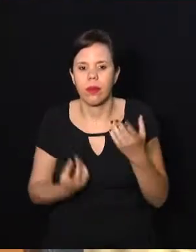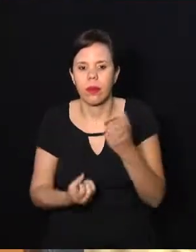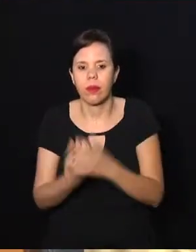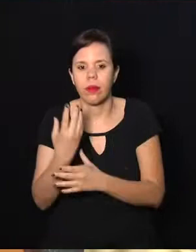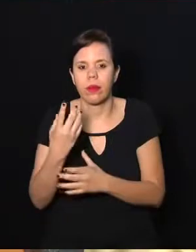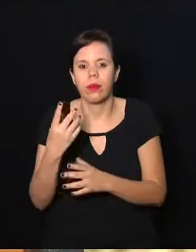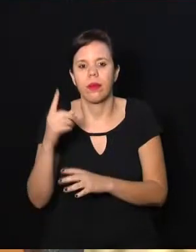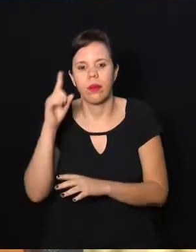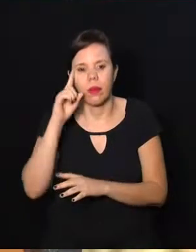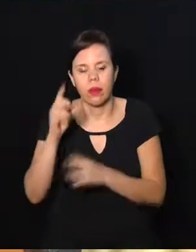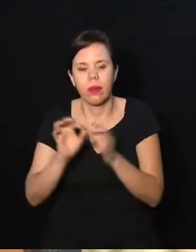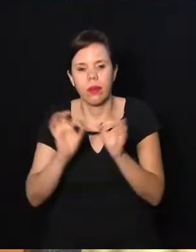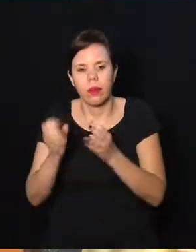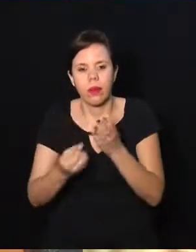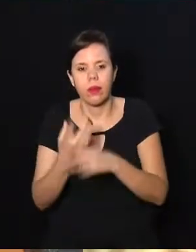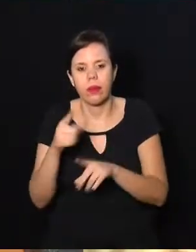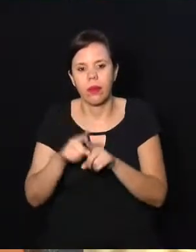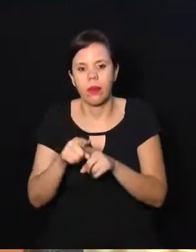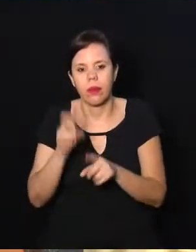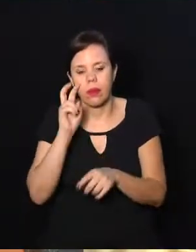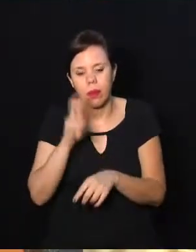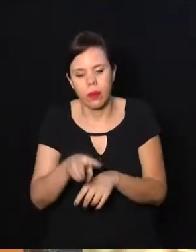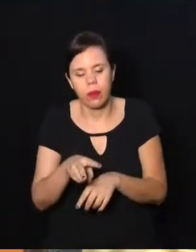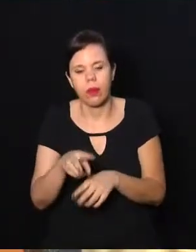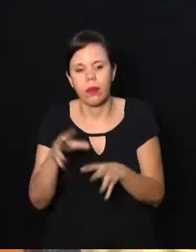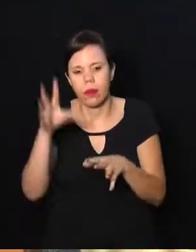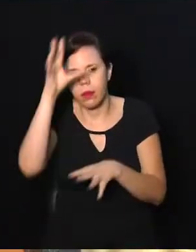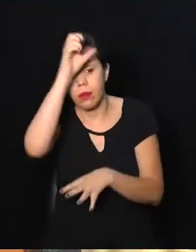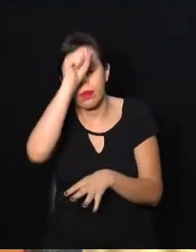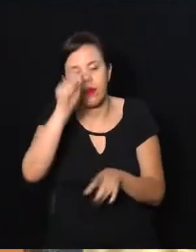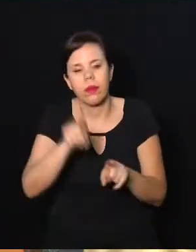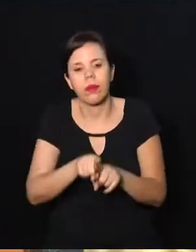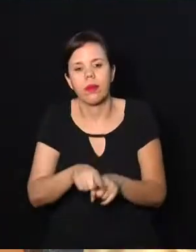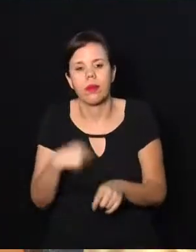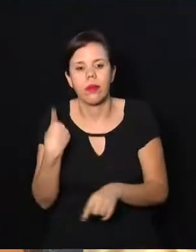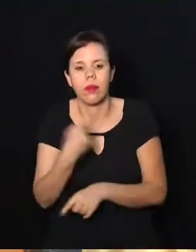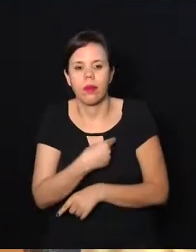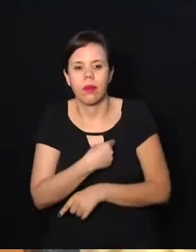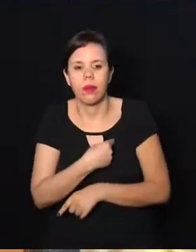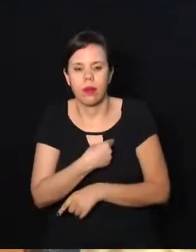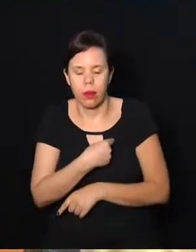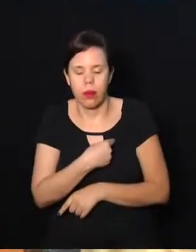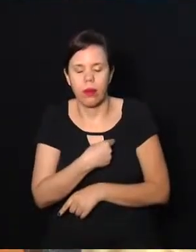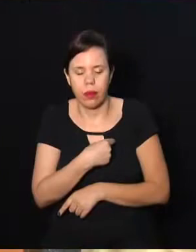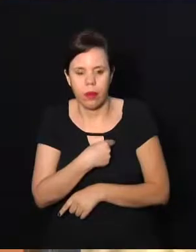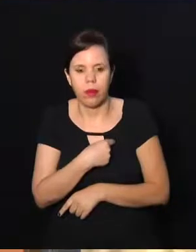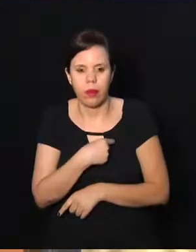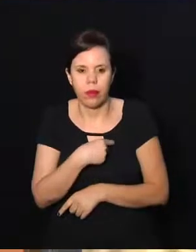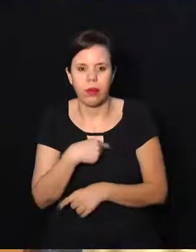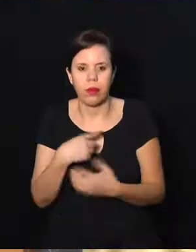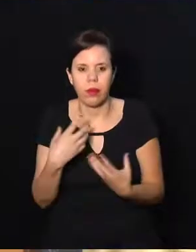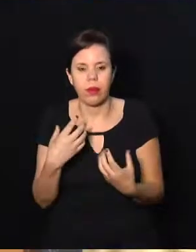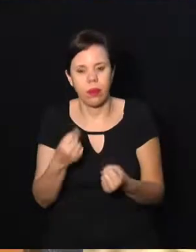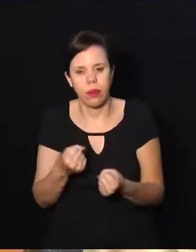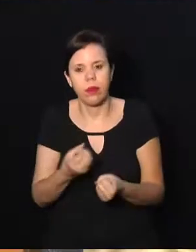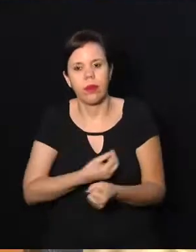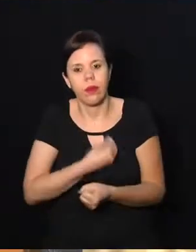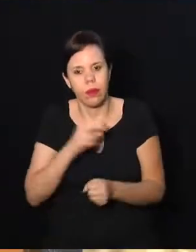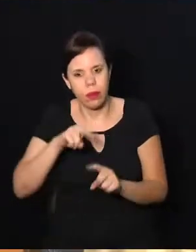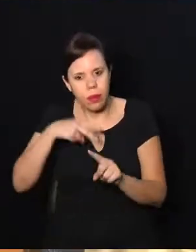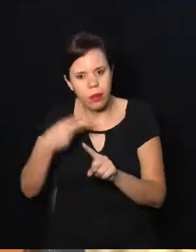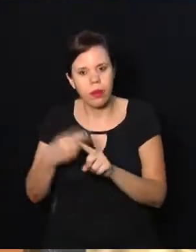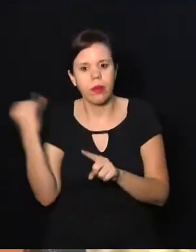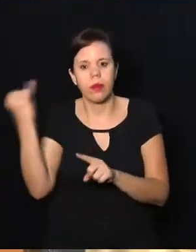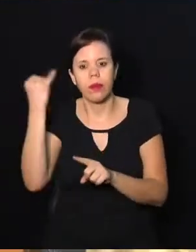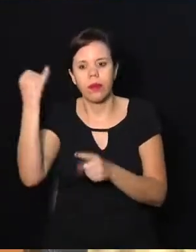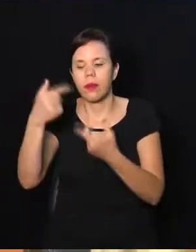ouvir e ouvir para que nós nos convençamos de que a vida vale mais do que